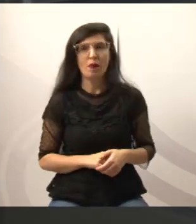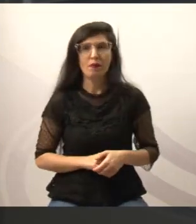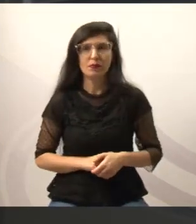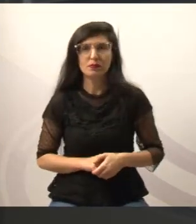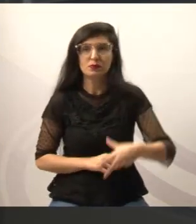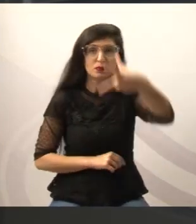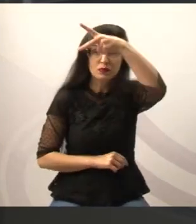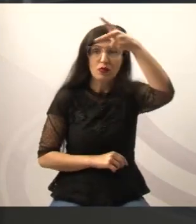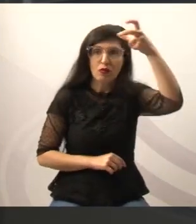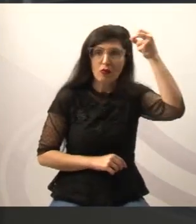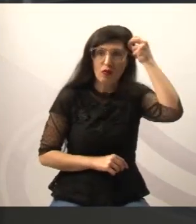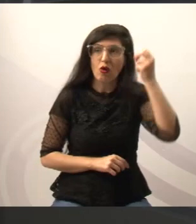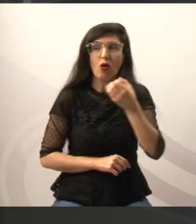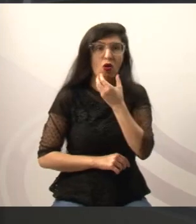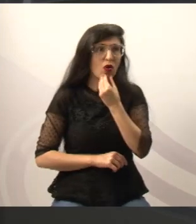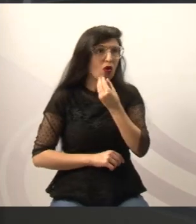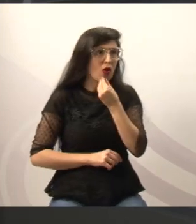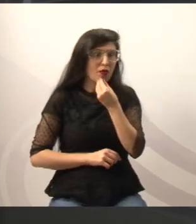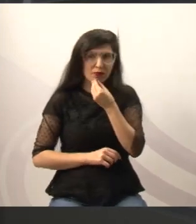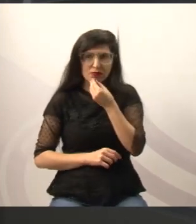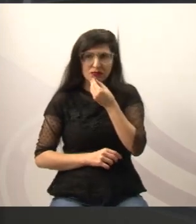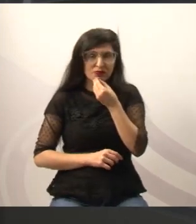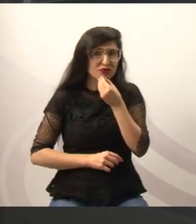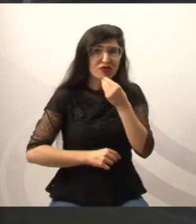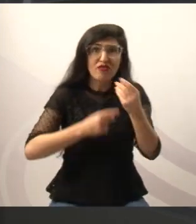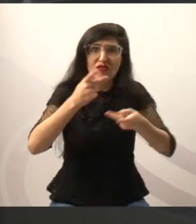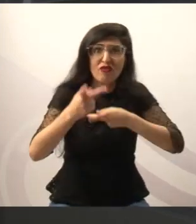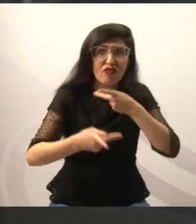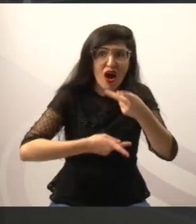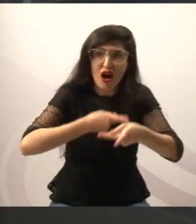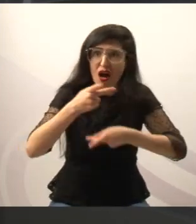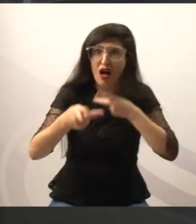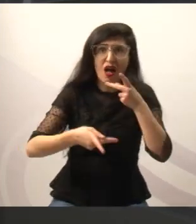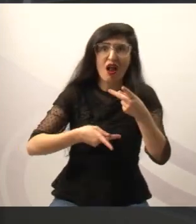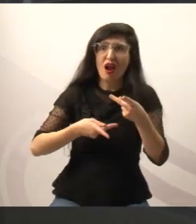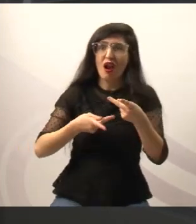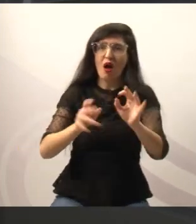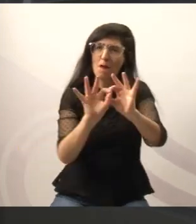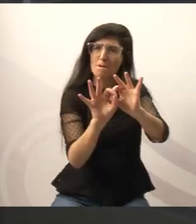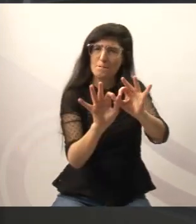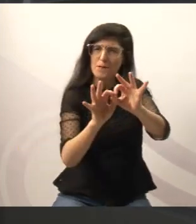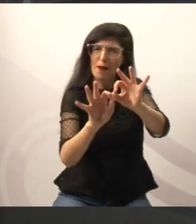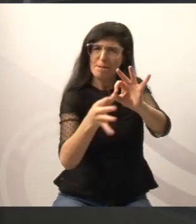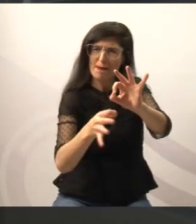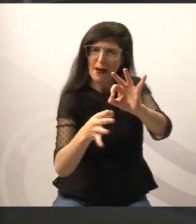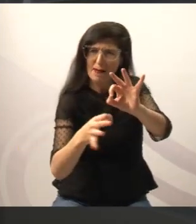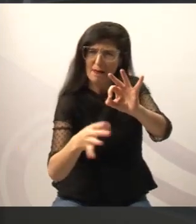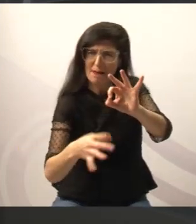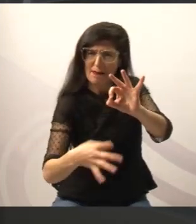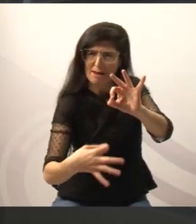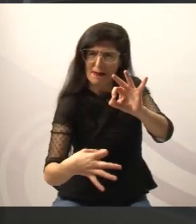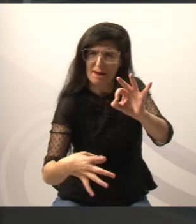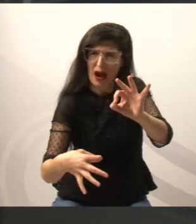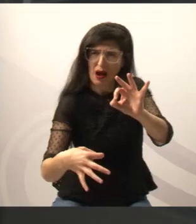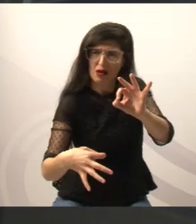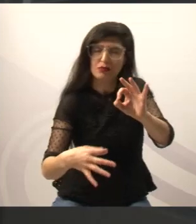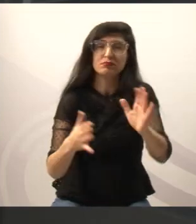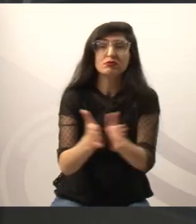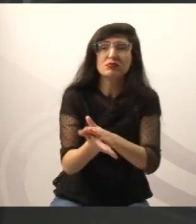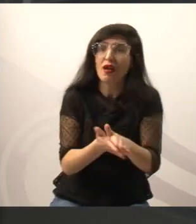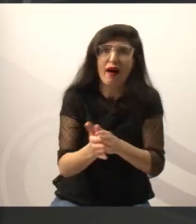cidade. O pai da cidade não fala, não se posiciona.